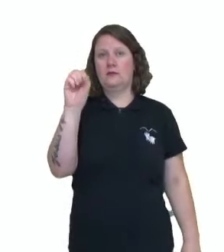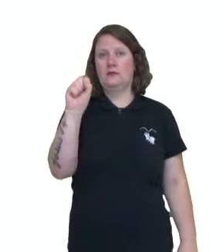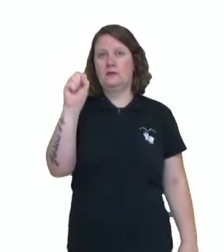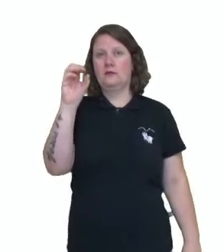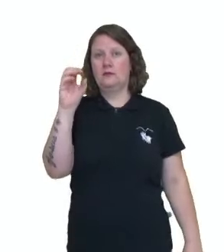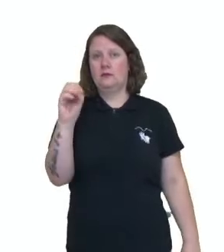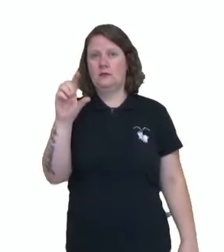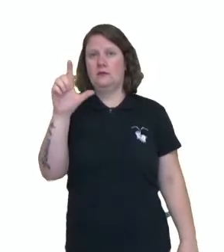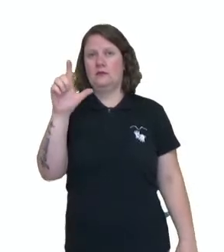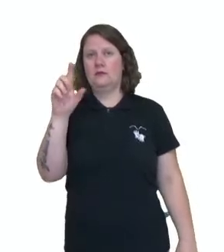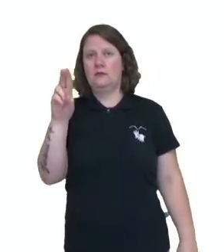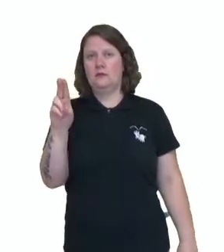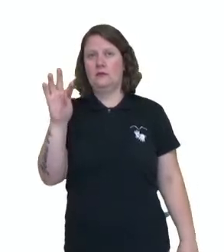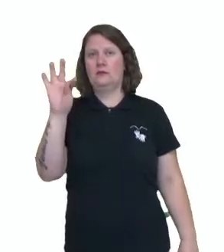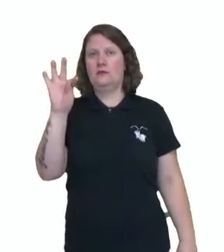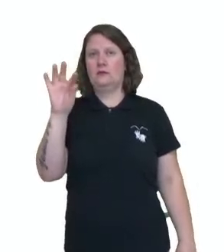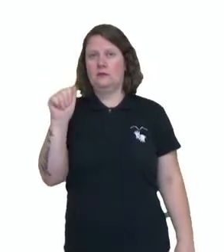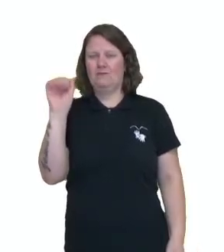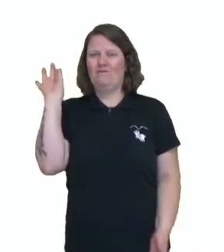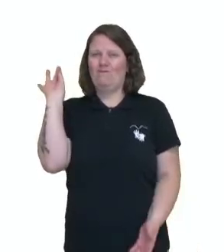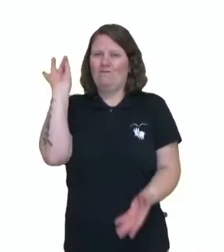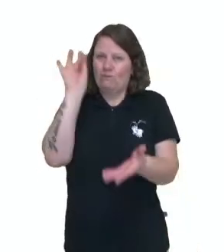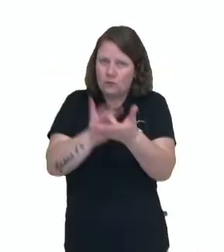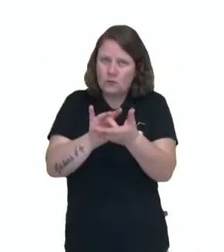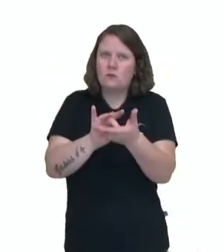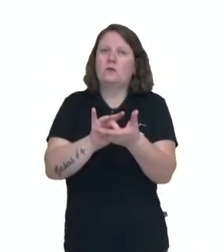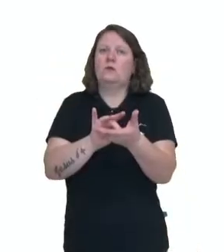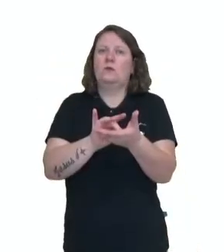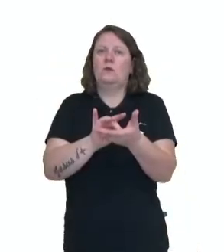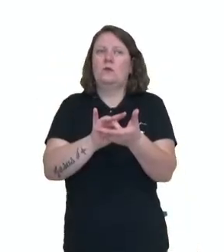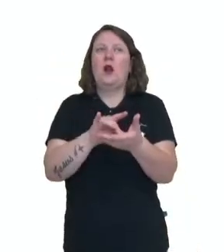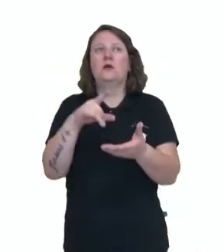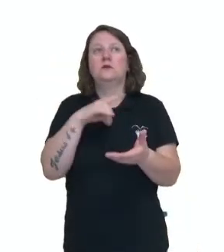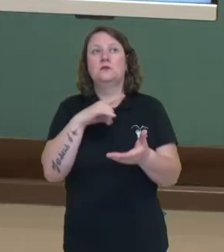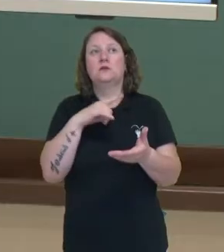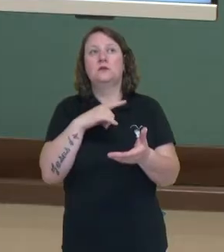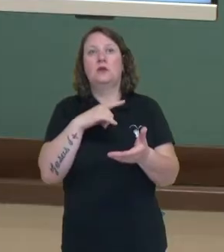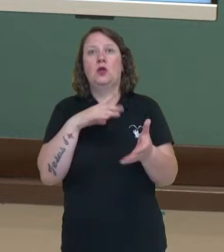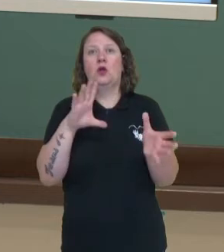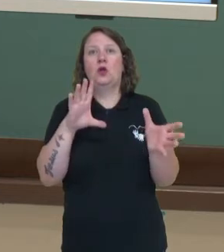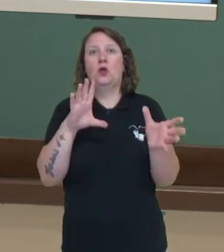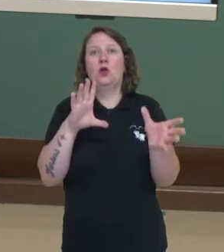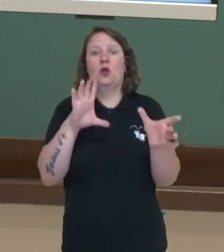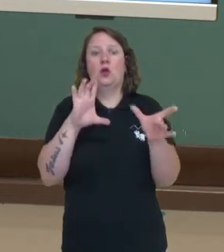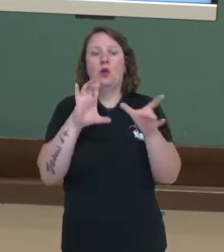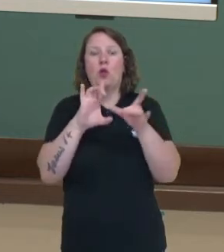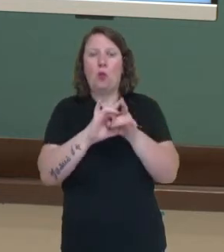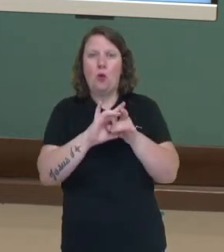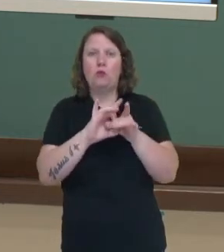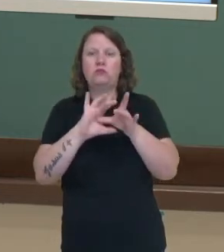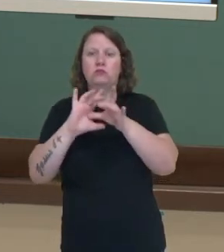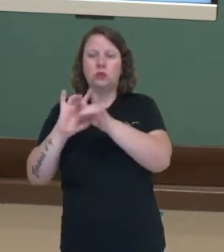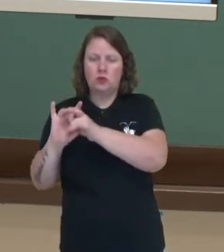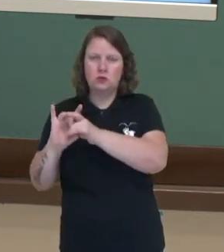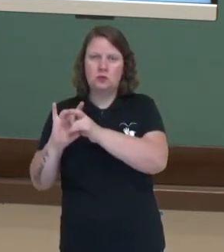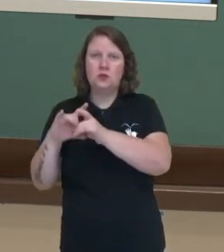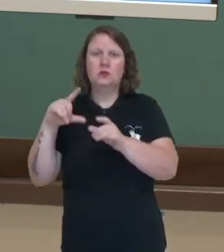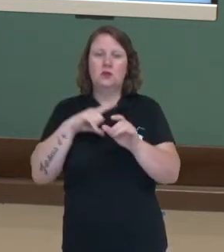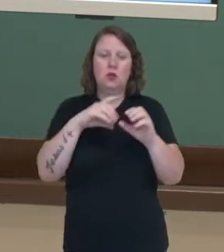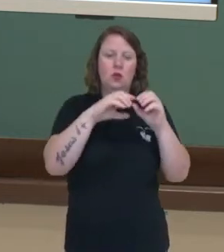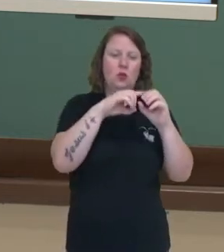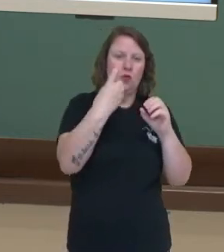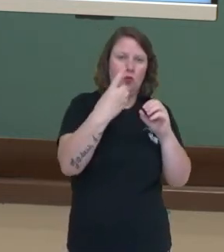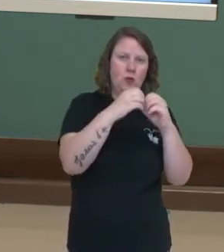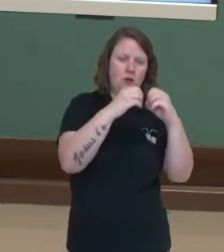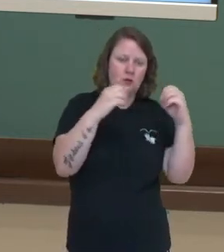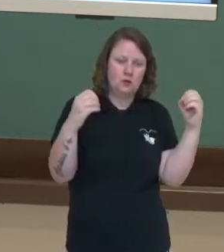período composto, constituído de 2 orações ou mais. Então, lembrando, a contagem de orações nós